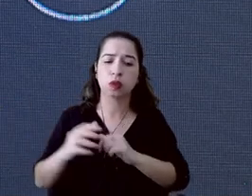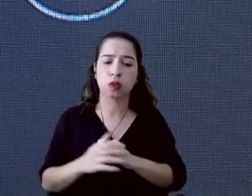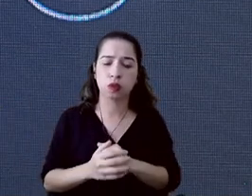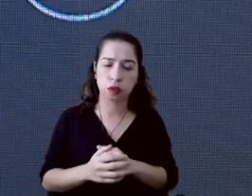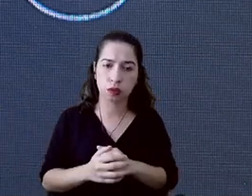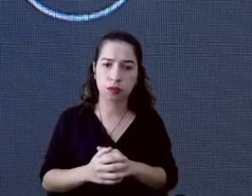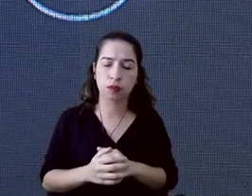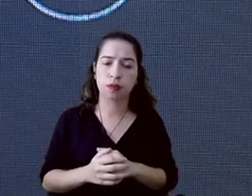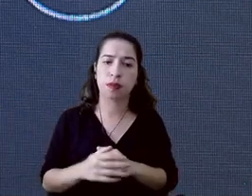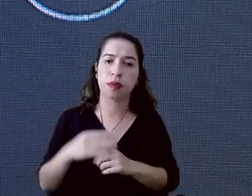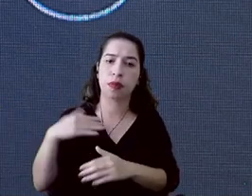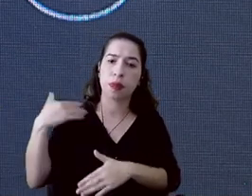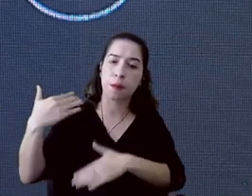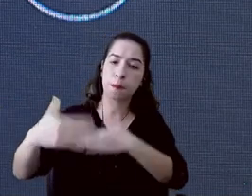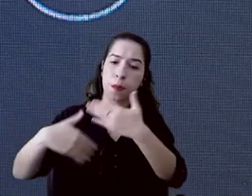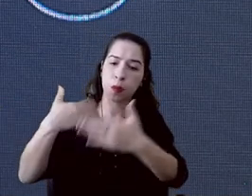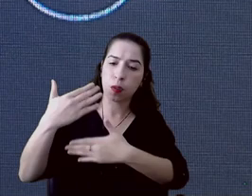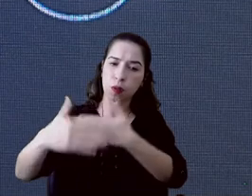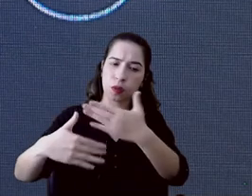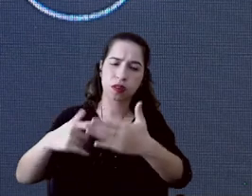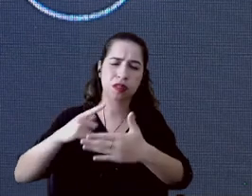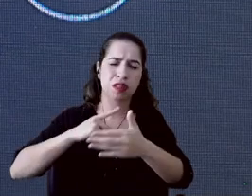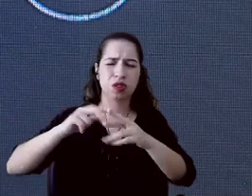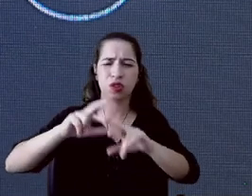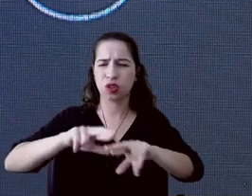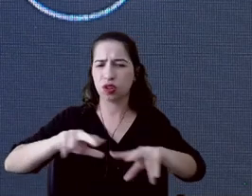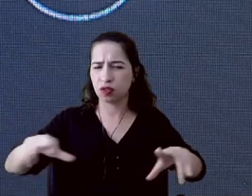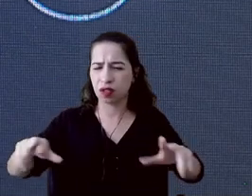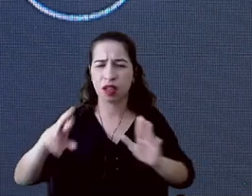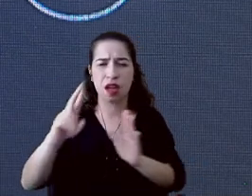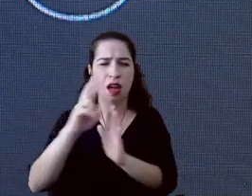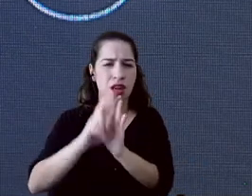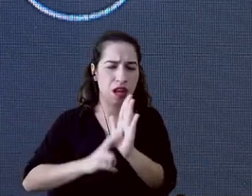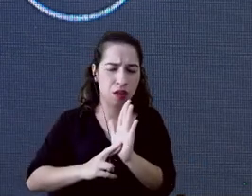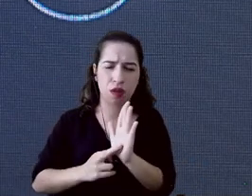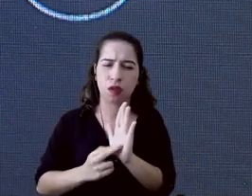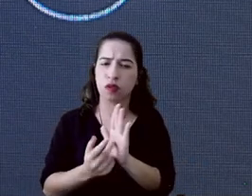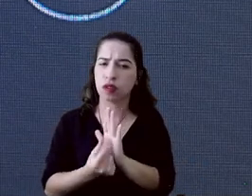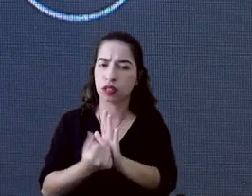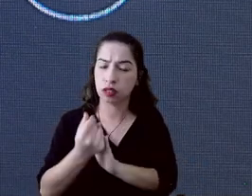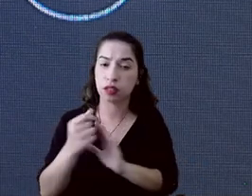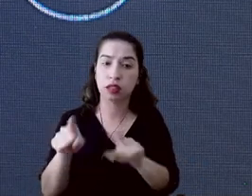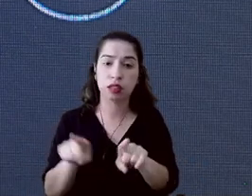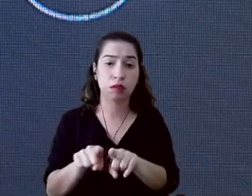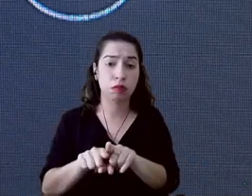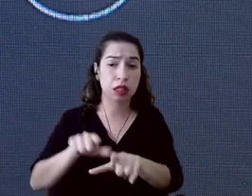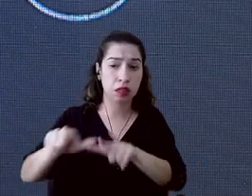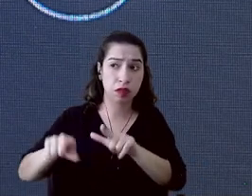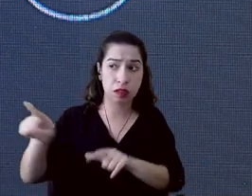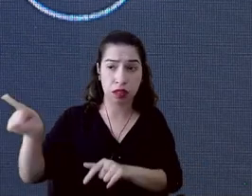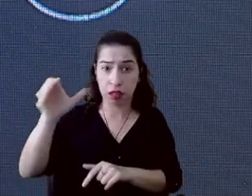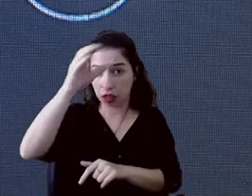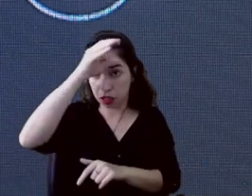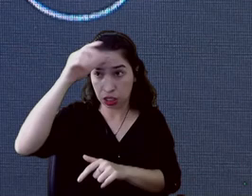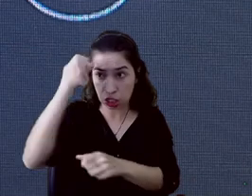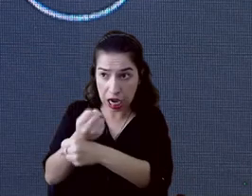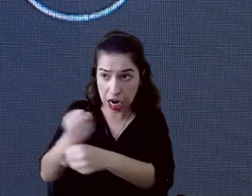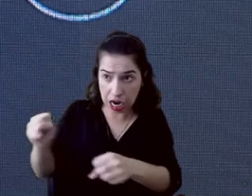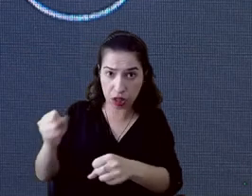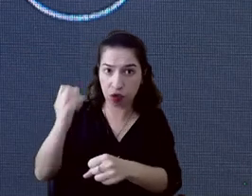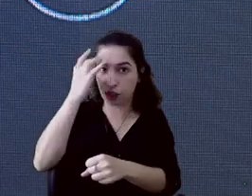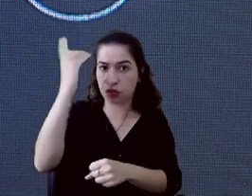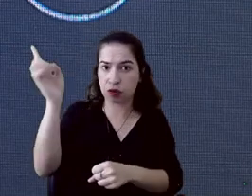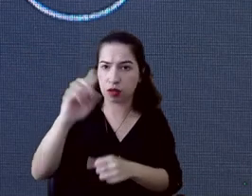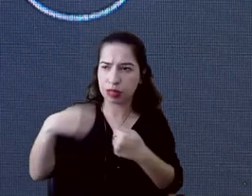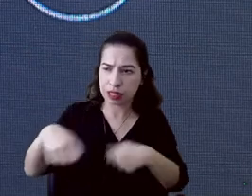uma uma pilha de relatório financeiro e serviços grandes clientes Não é fácil né eles precisam muito personalização muito